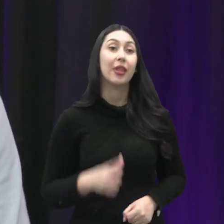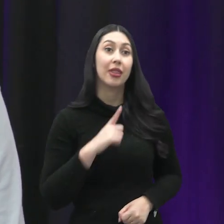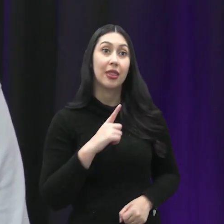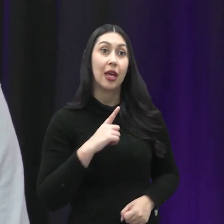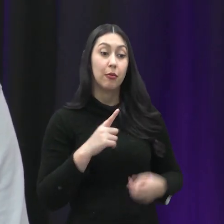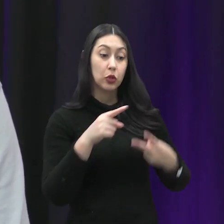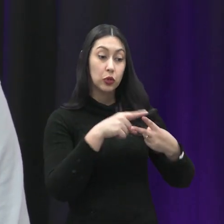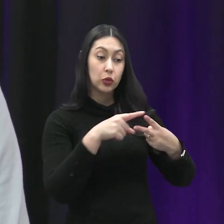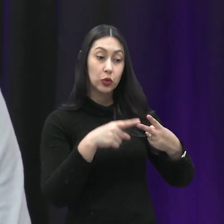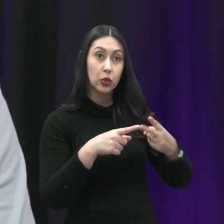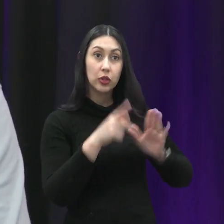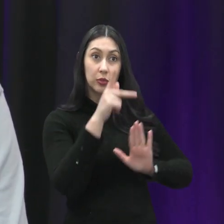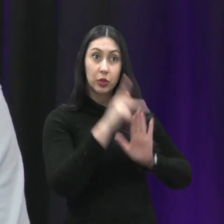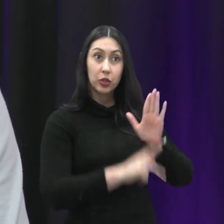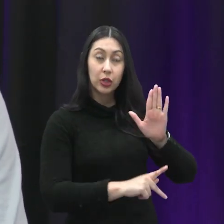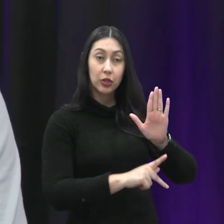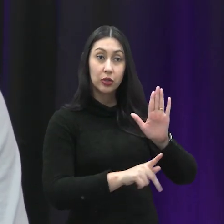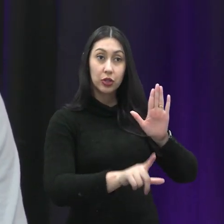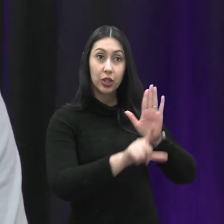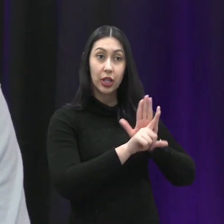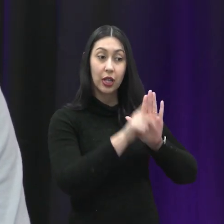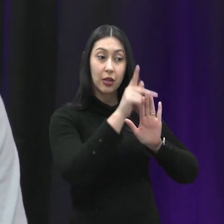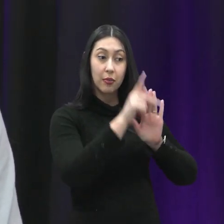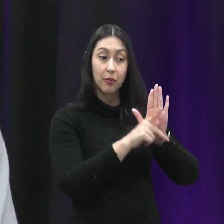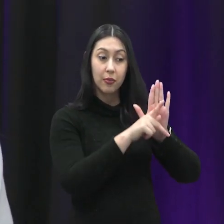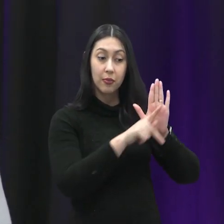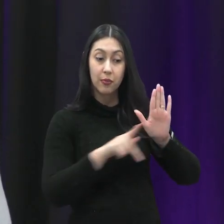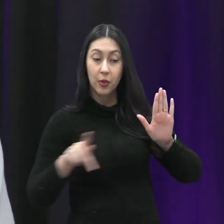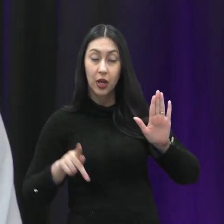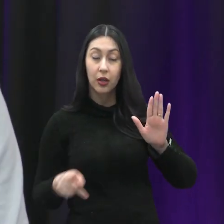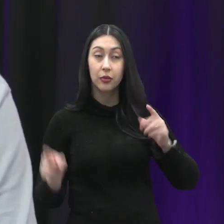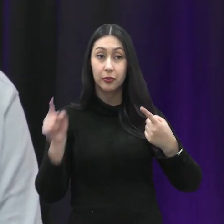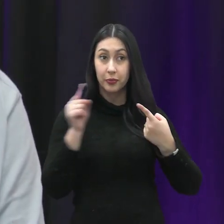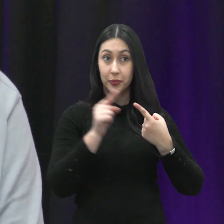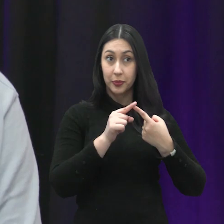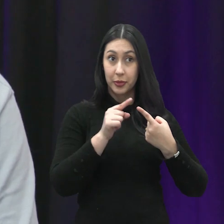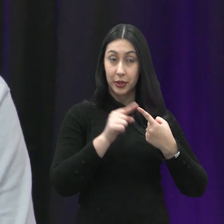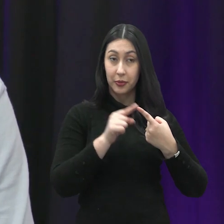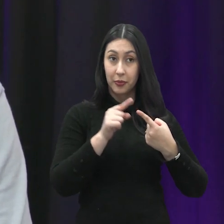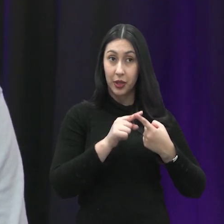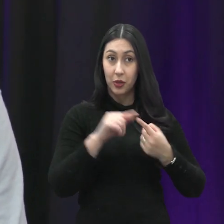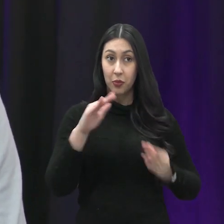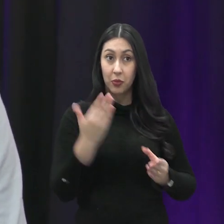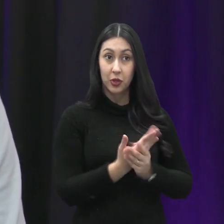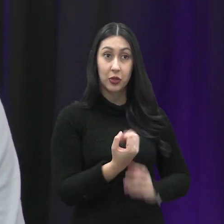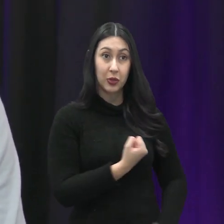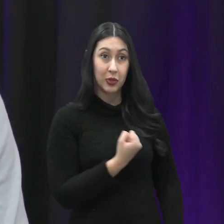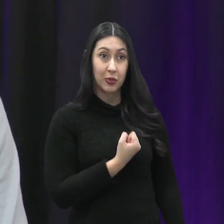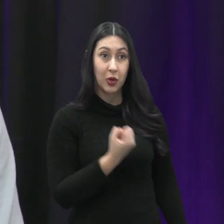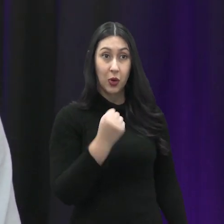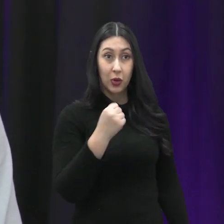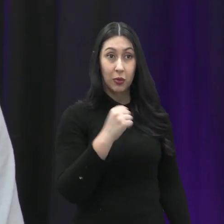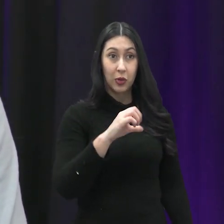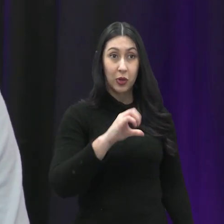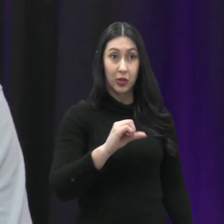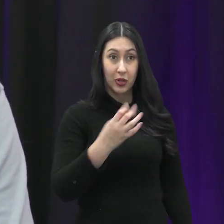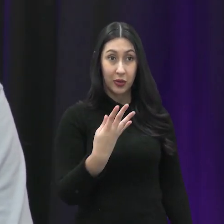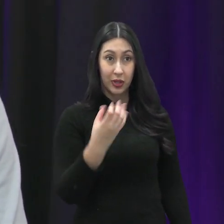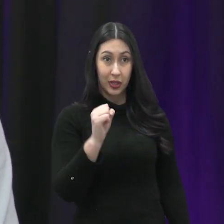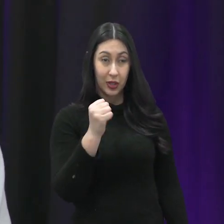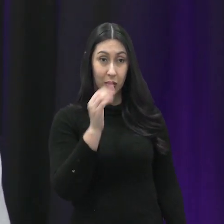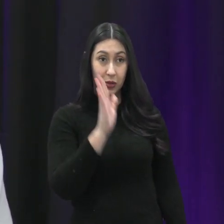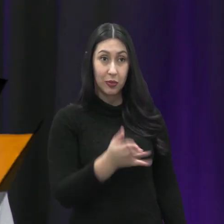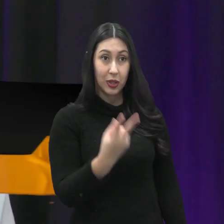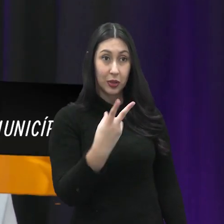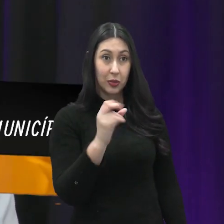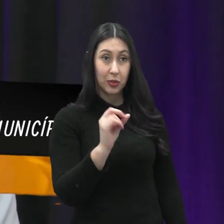temos atualmente 2 projetos tramitando sobre o assunto. O primeiro deles é o processo número 8.948,